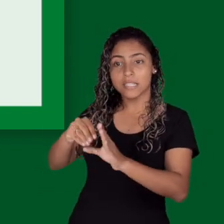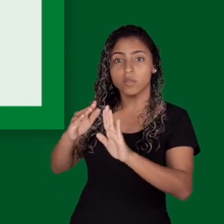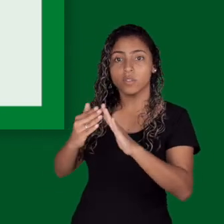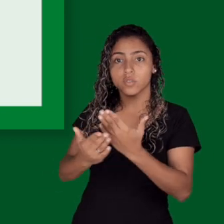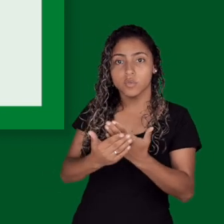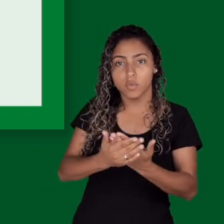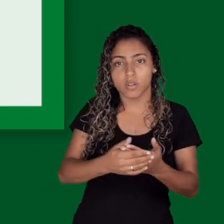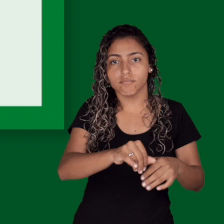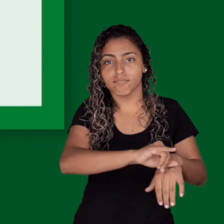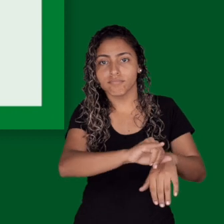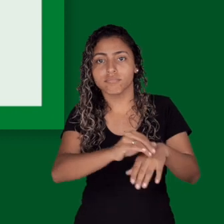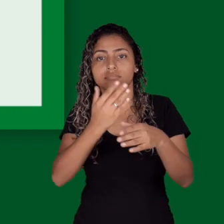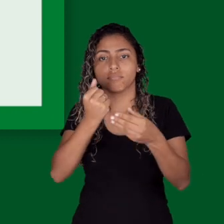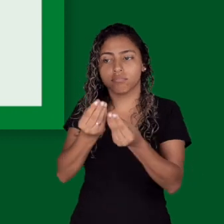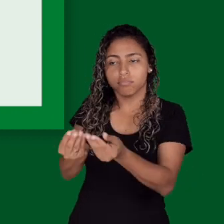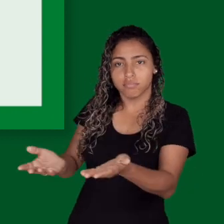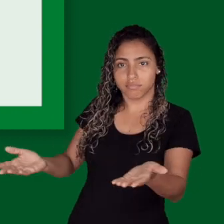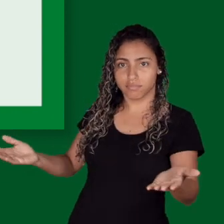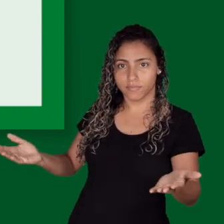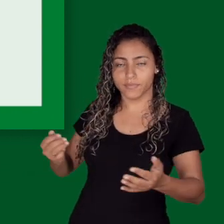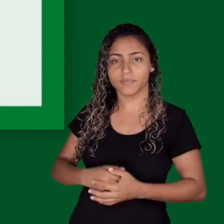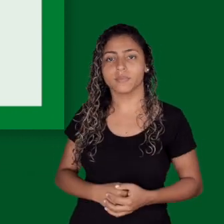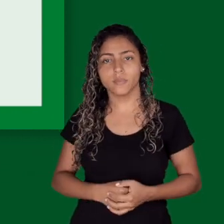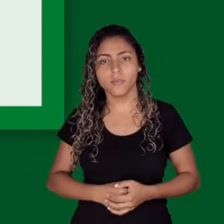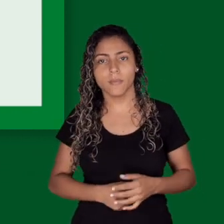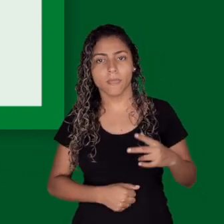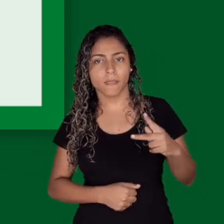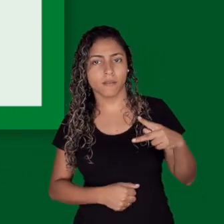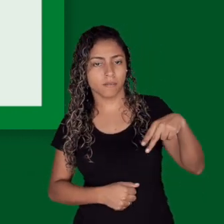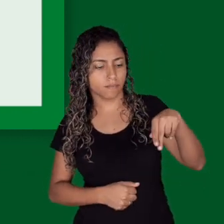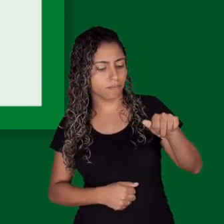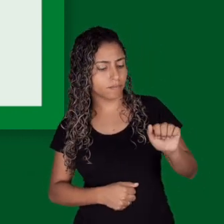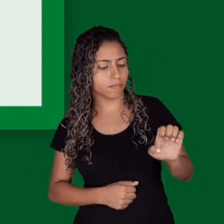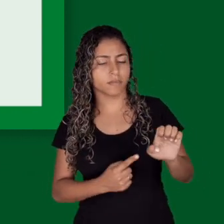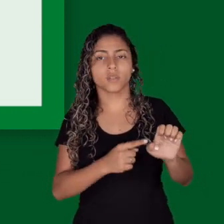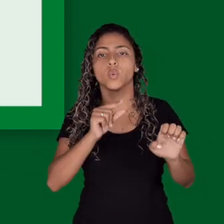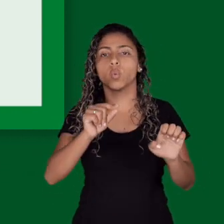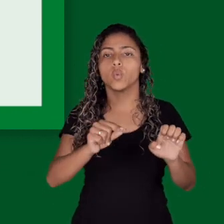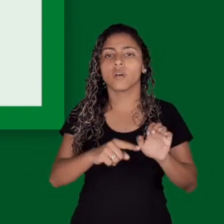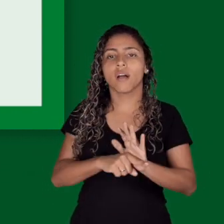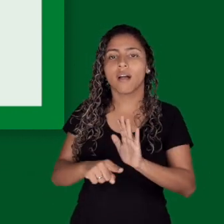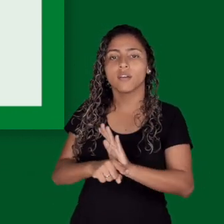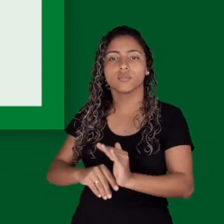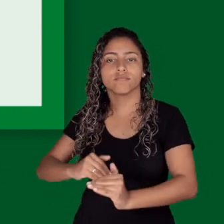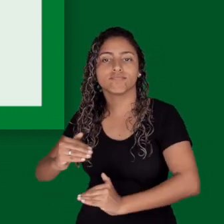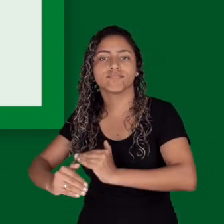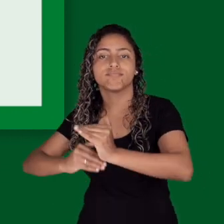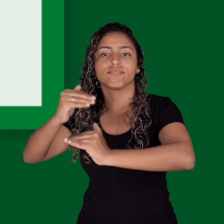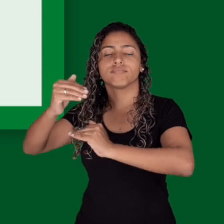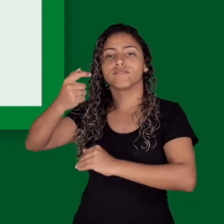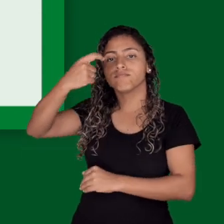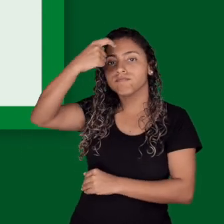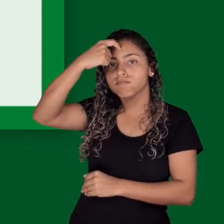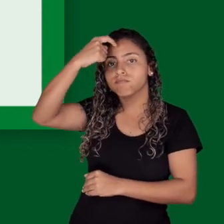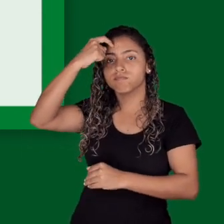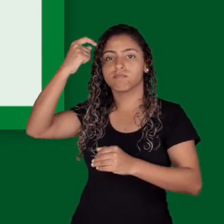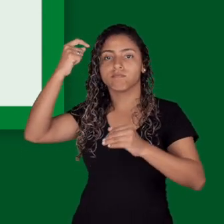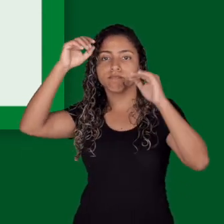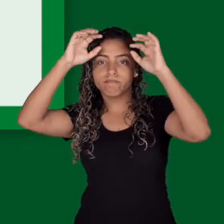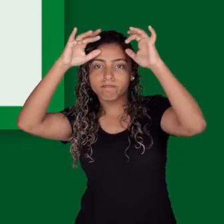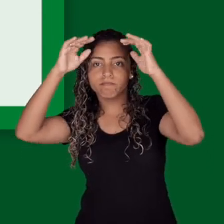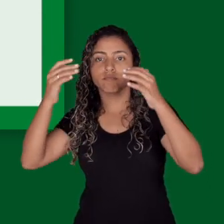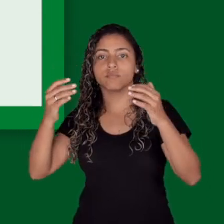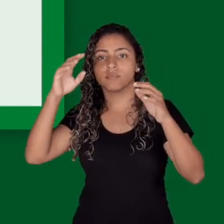escolar. O que é o PNAE? O PNAE ele tem o objetivo de contribuir para o crescimento e o desenvolvimento psicossocial,